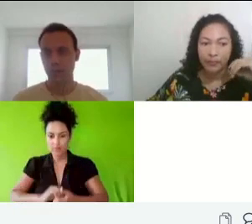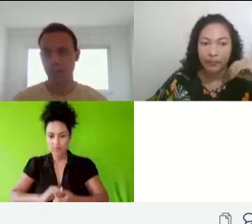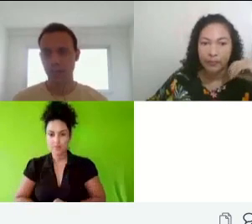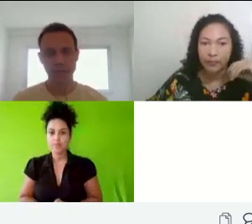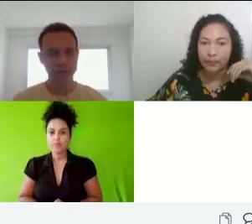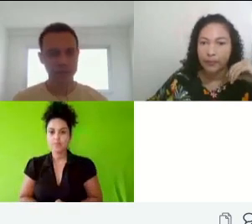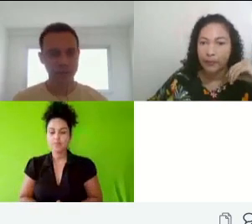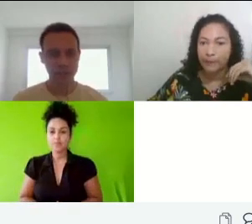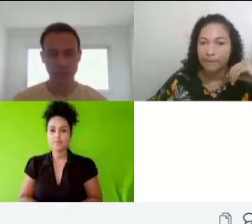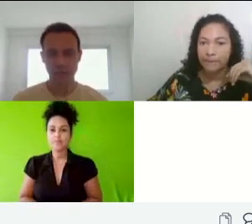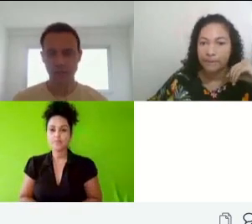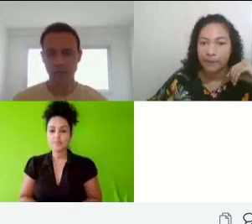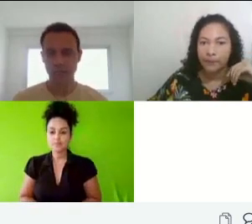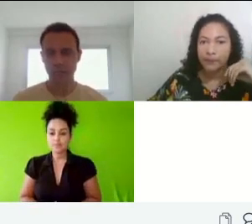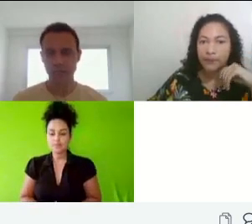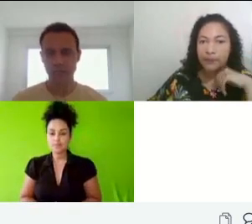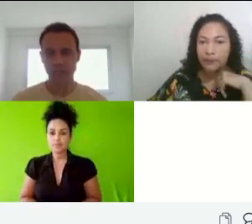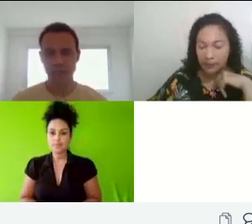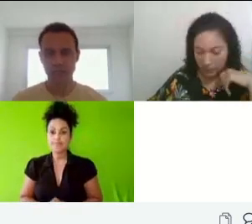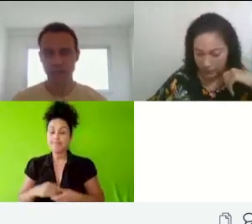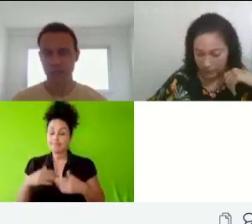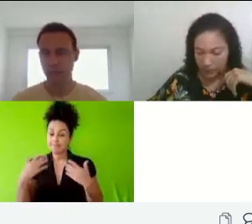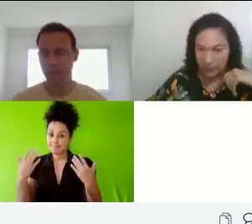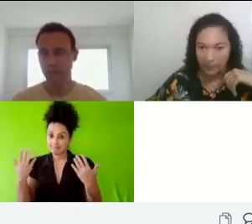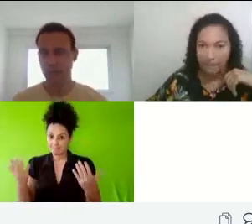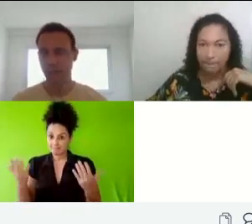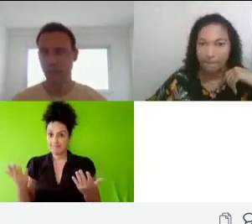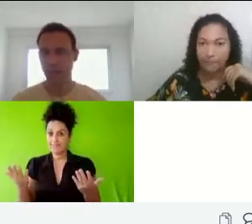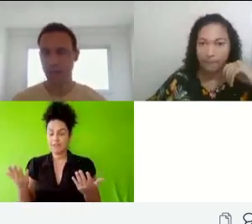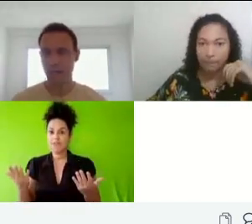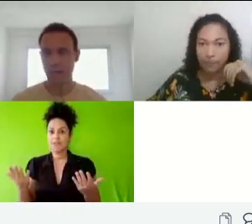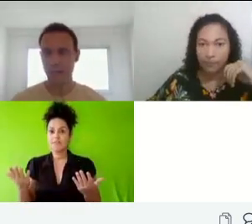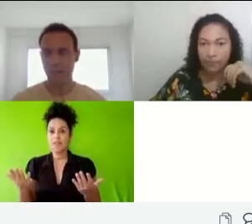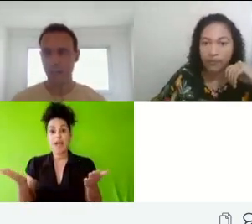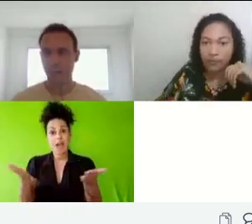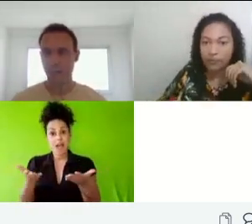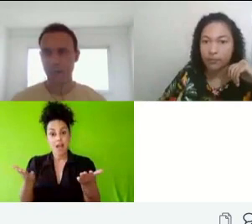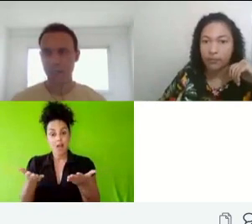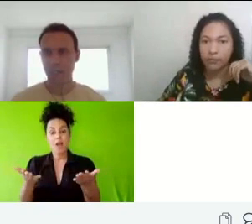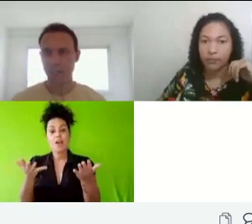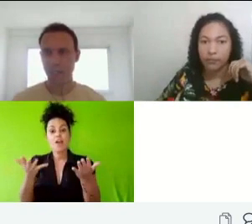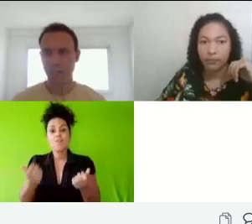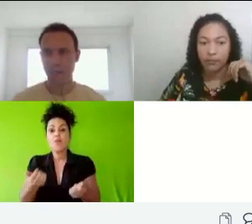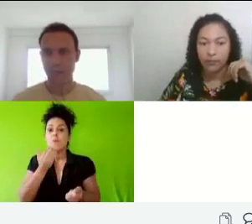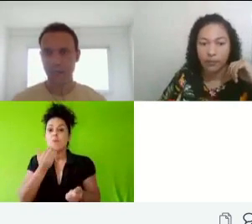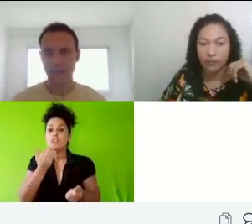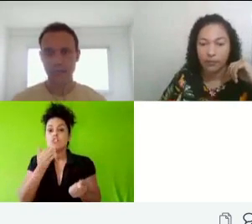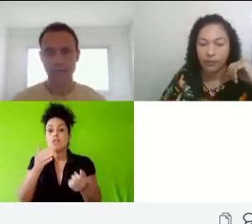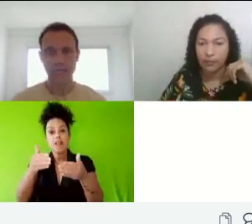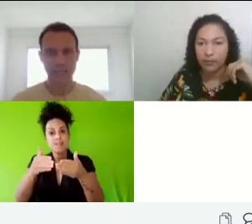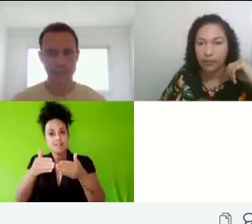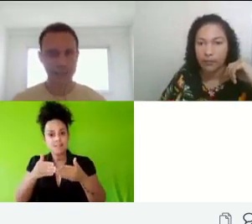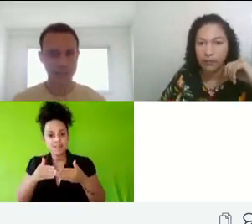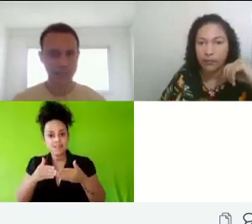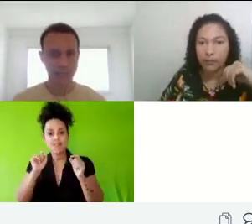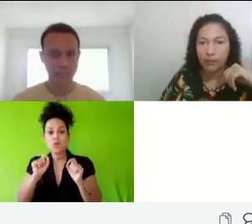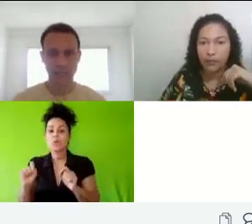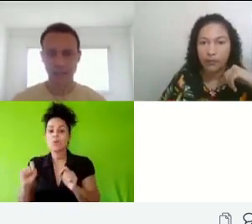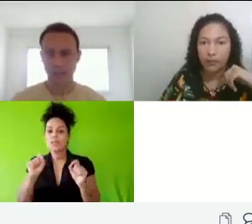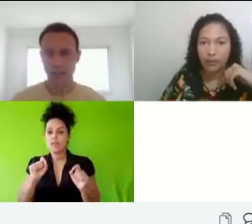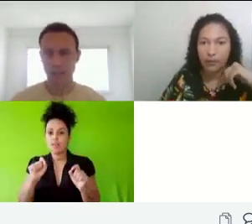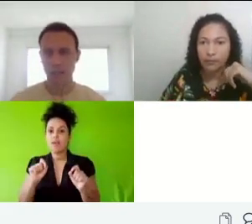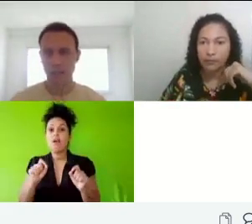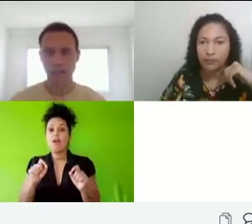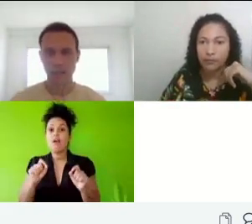Isso. E aí, pessoal, a gente vai pedir licença a vocês para a gente desligar aqui a